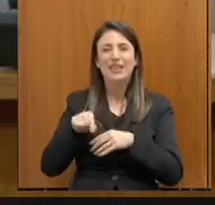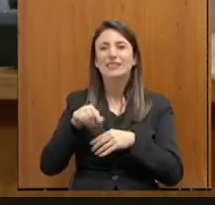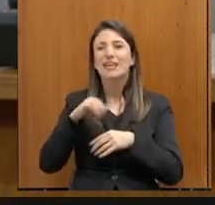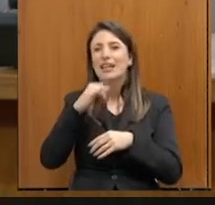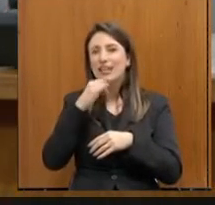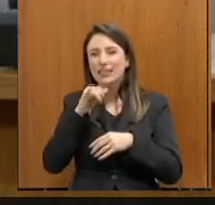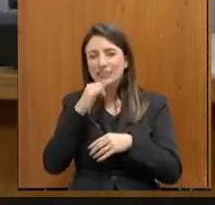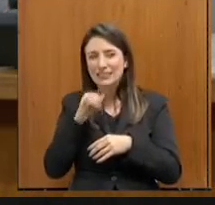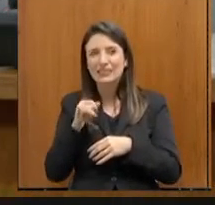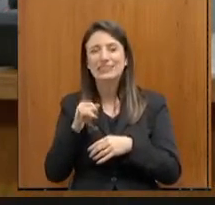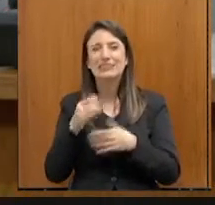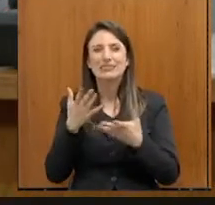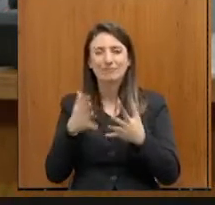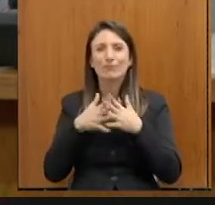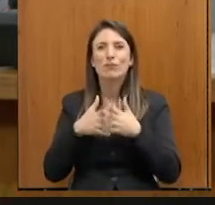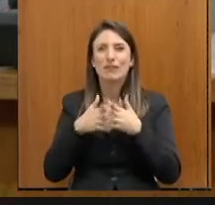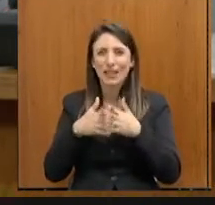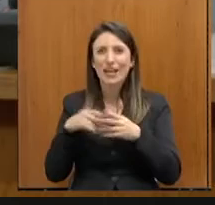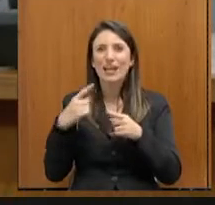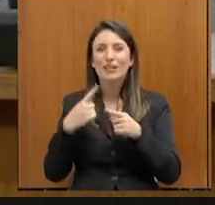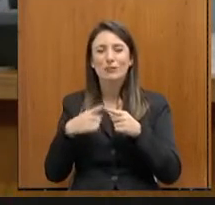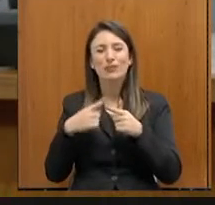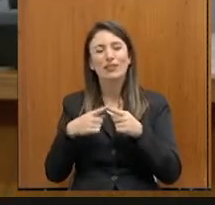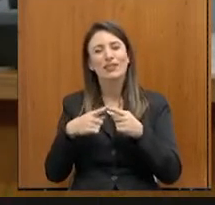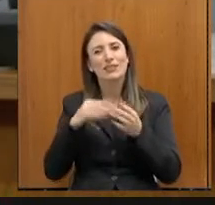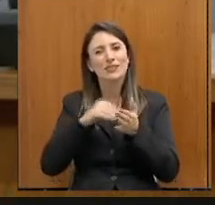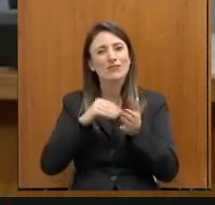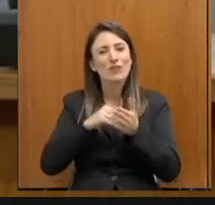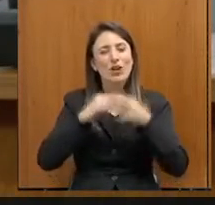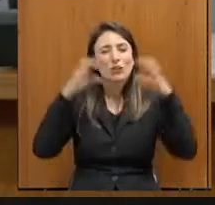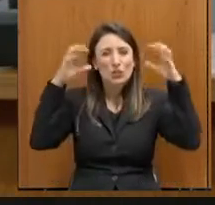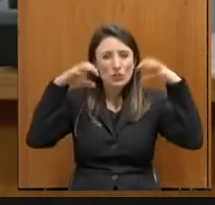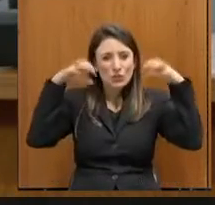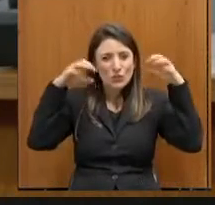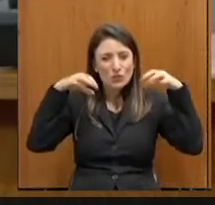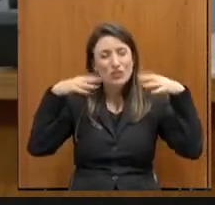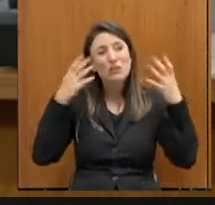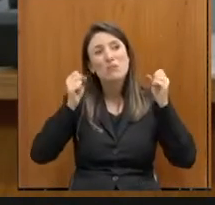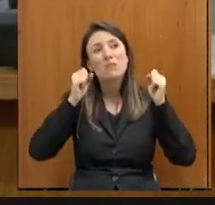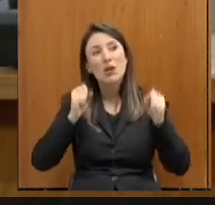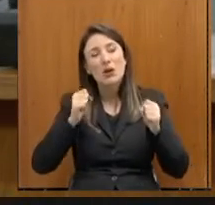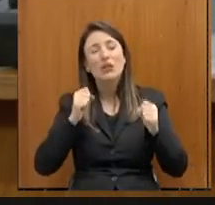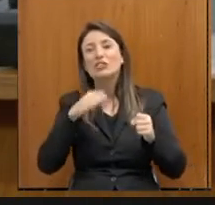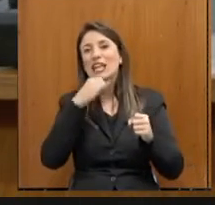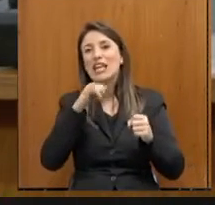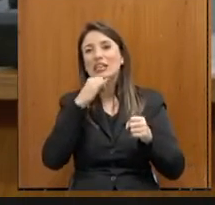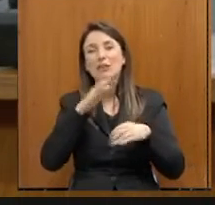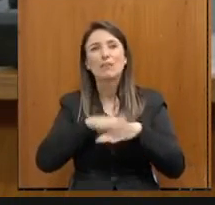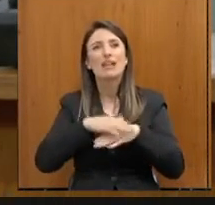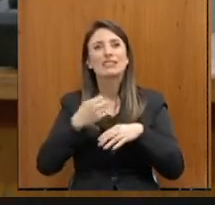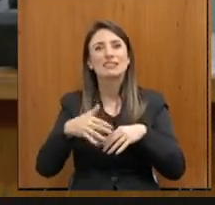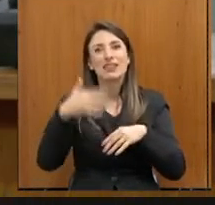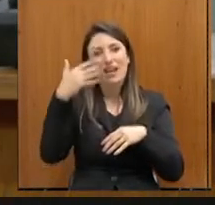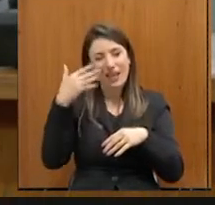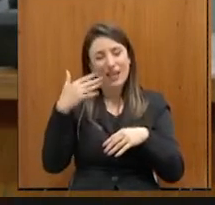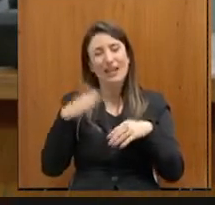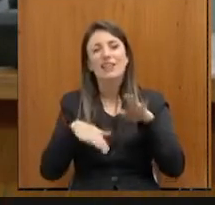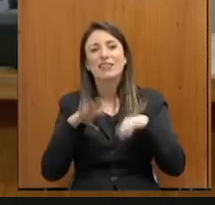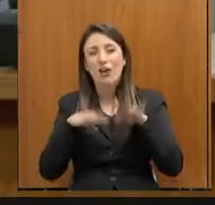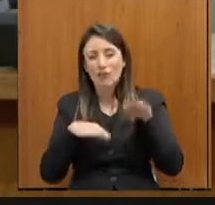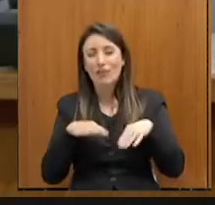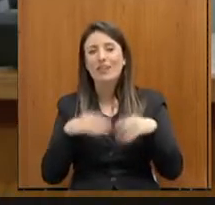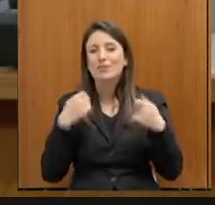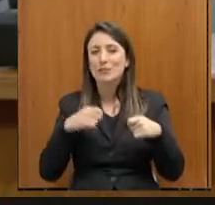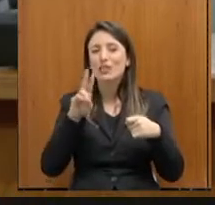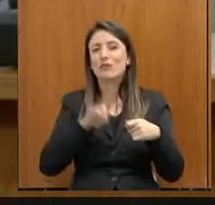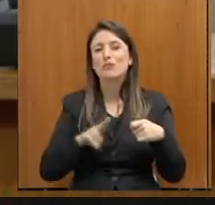é a dificuldade de chuvas a nossa tendência é que a energia possa aparecer porque pode ser que nós tenhamos que utilizar as